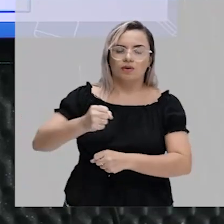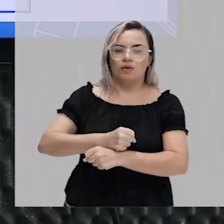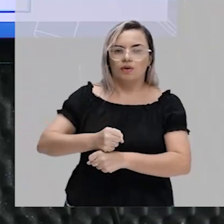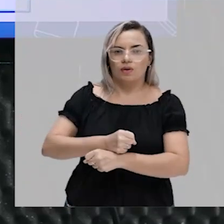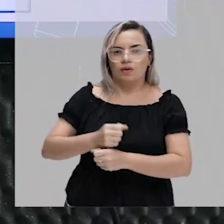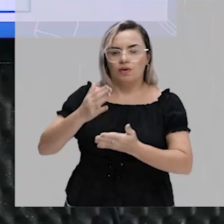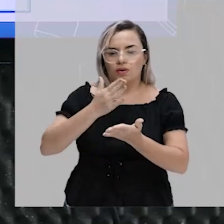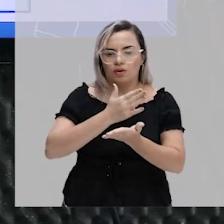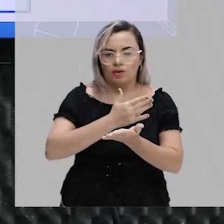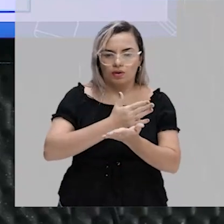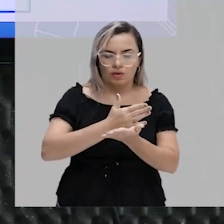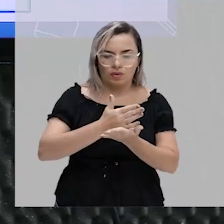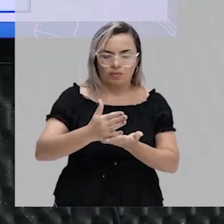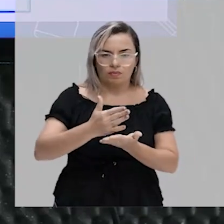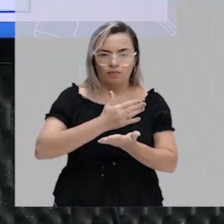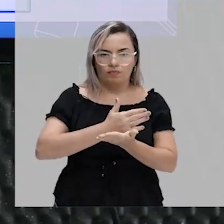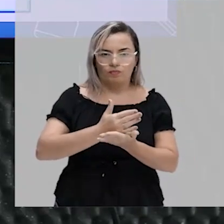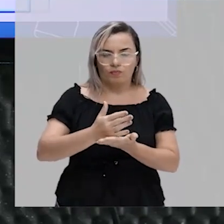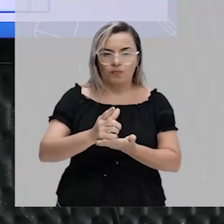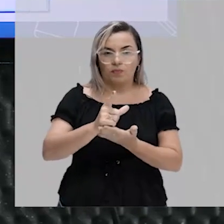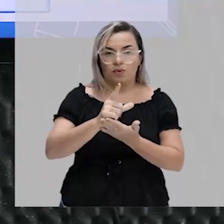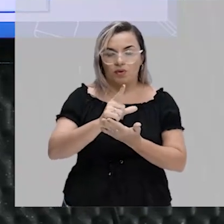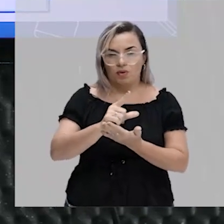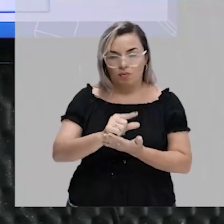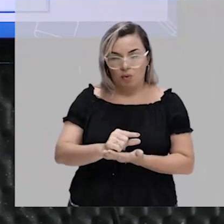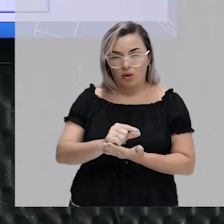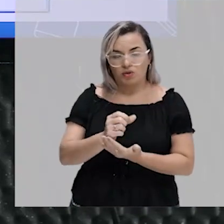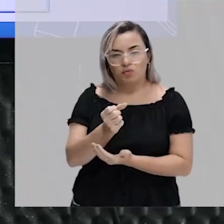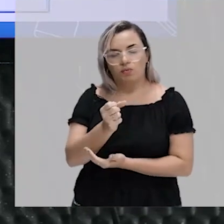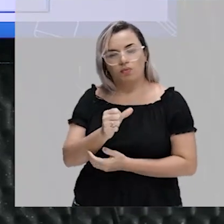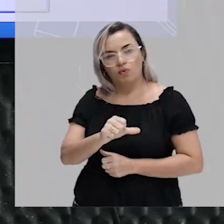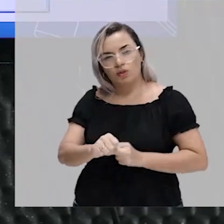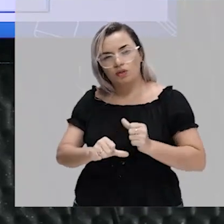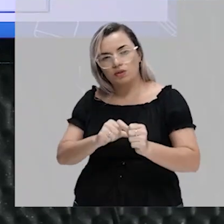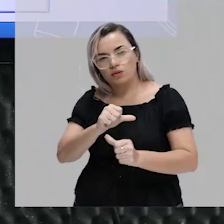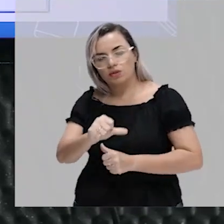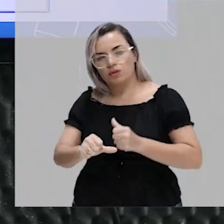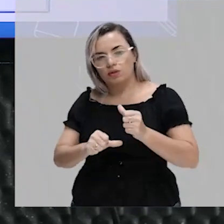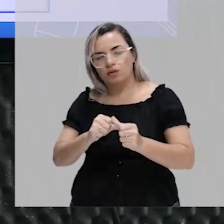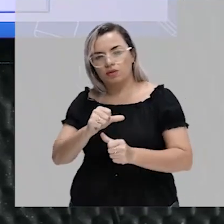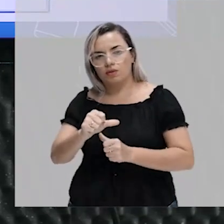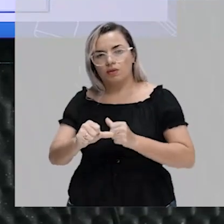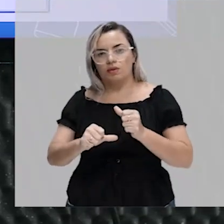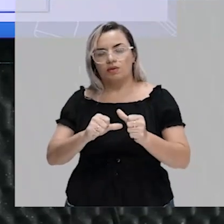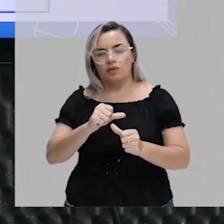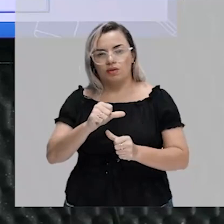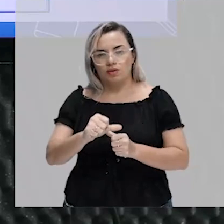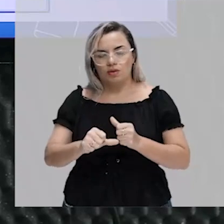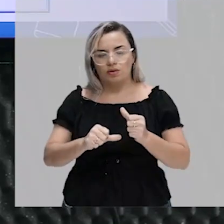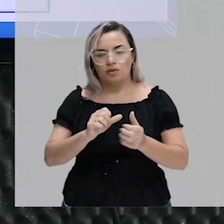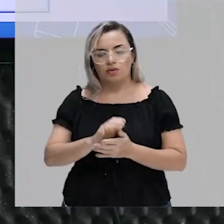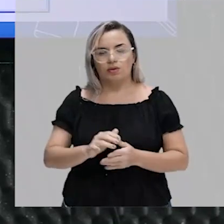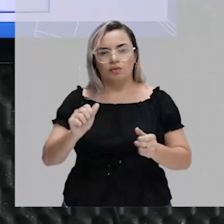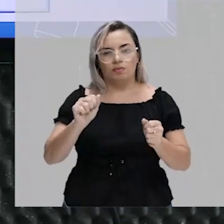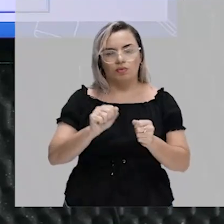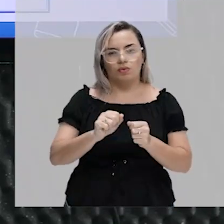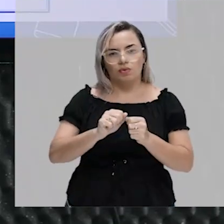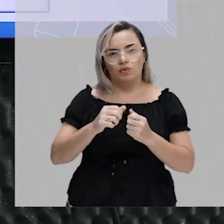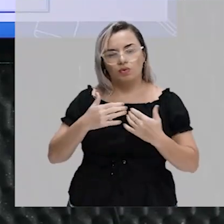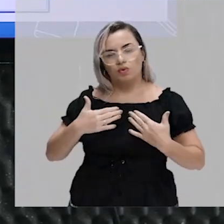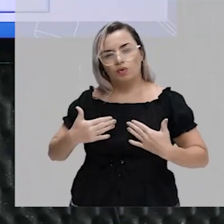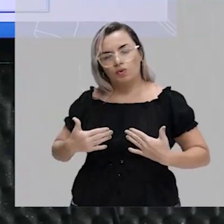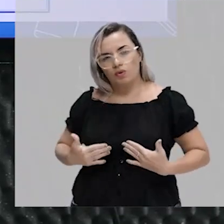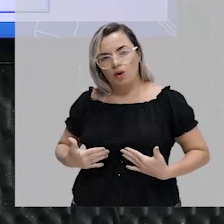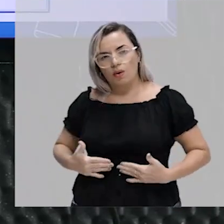vão começar a acumular pequenas mudanças, tá? Essas mudanças elas vão se acumulando, fazendo com que depois